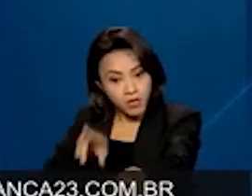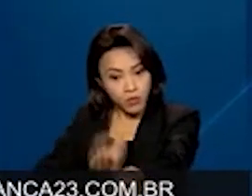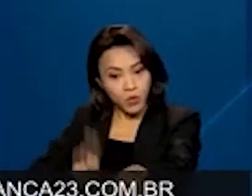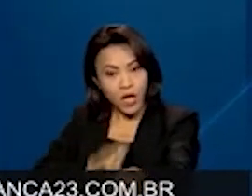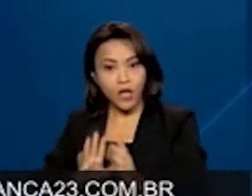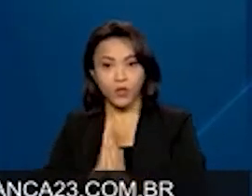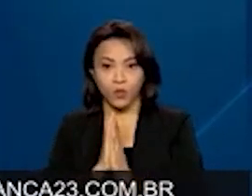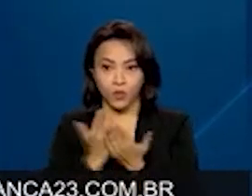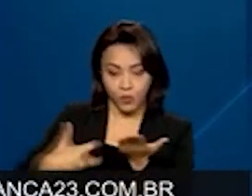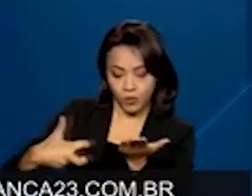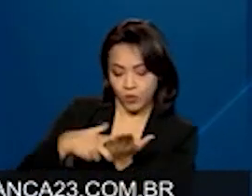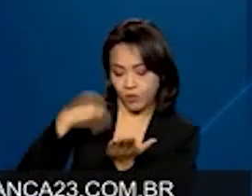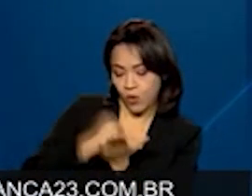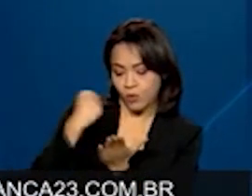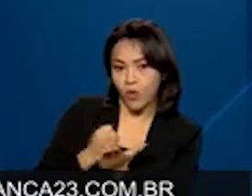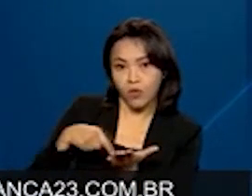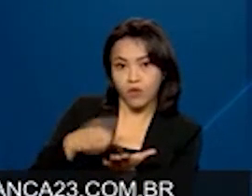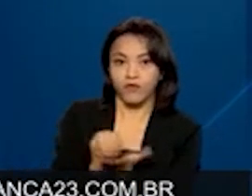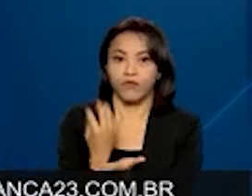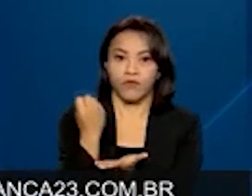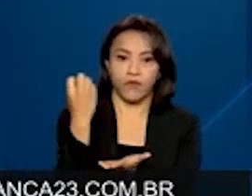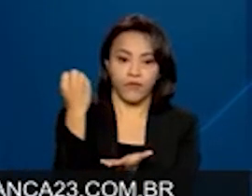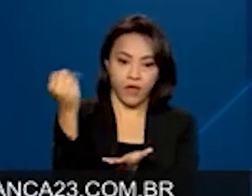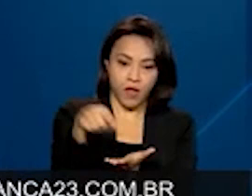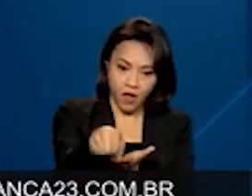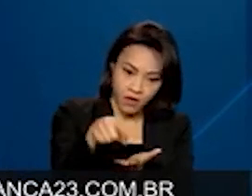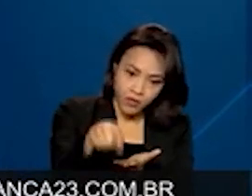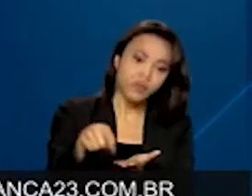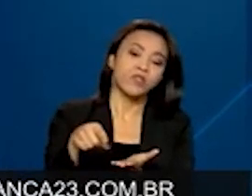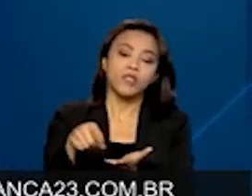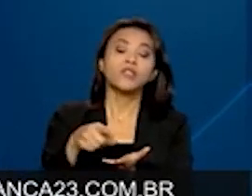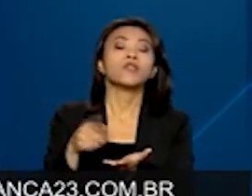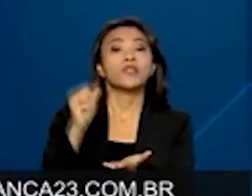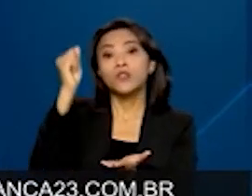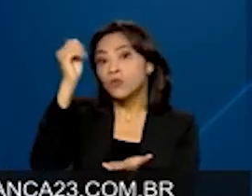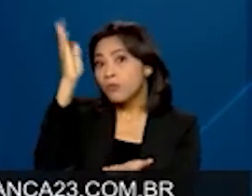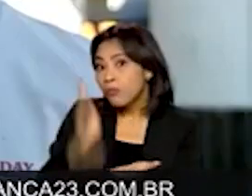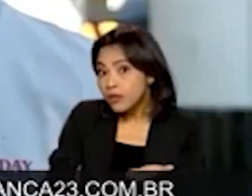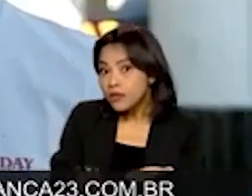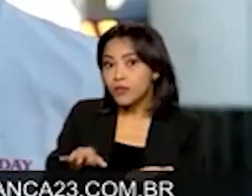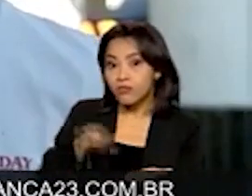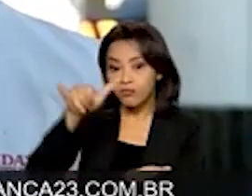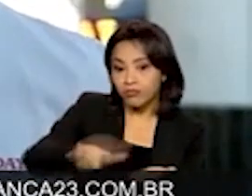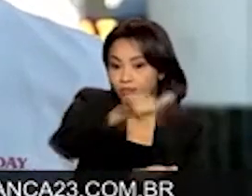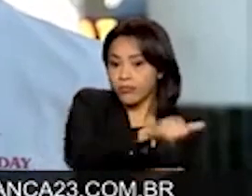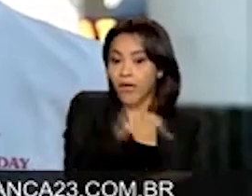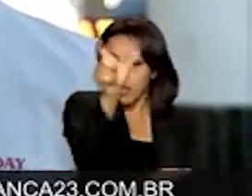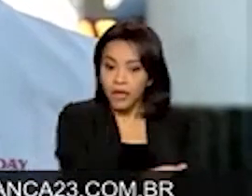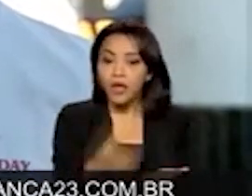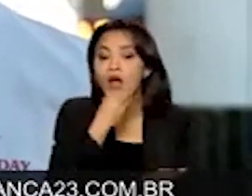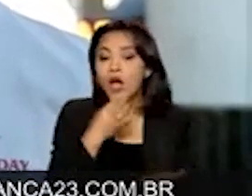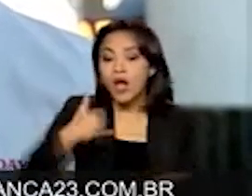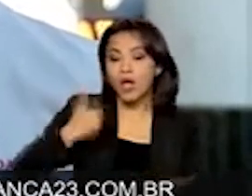que permite embarque em terminais de autoatendimento nos aeroportos brasileiros. Lucas, de 19